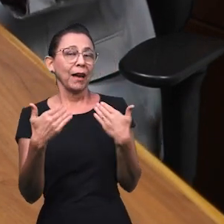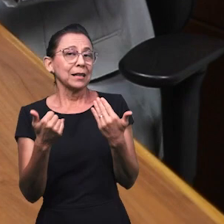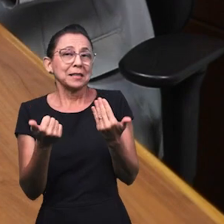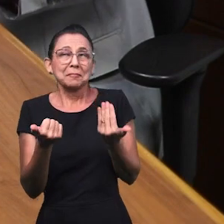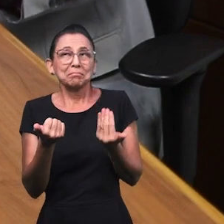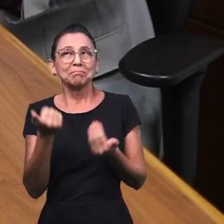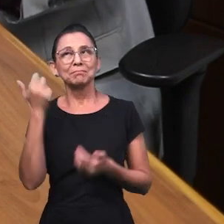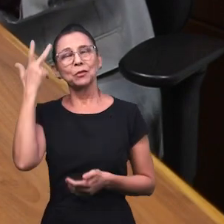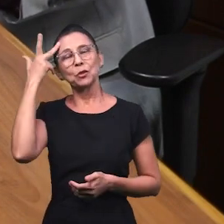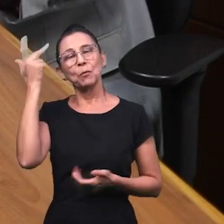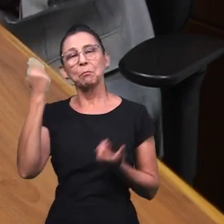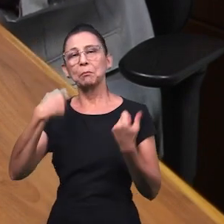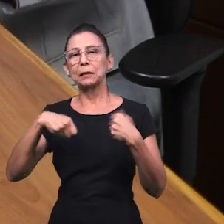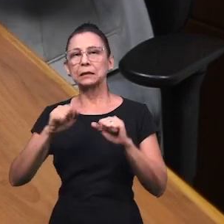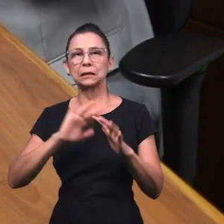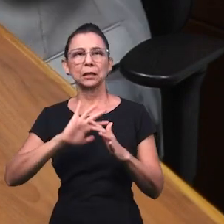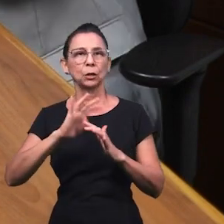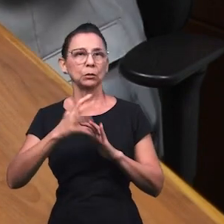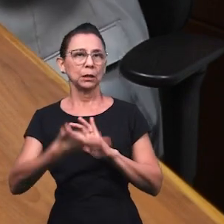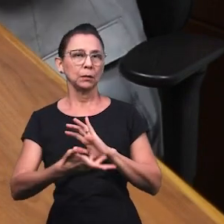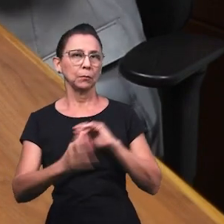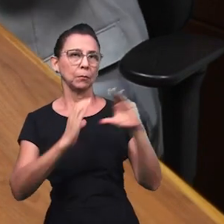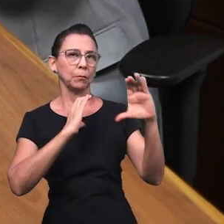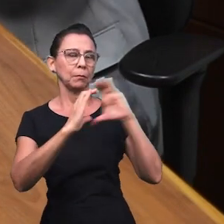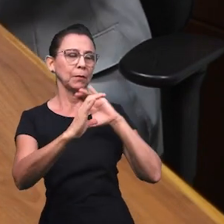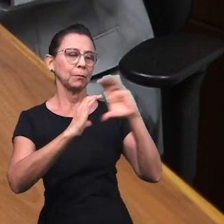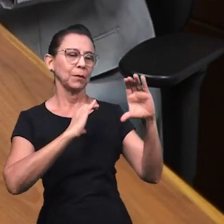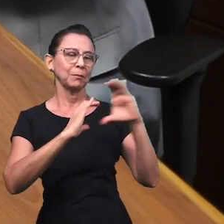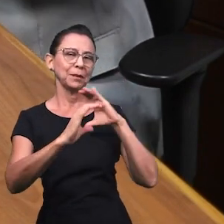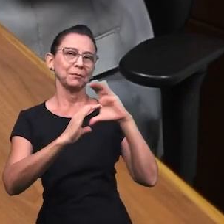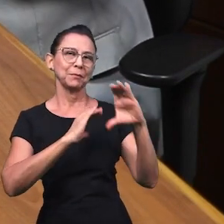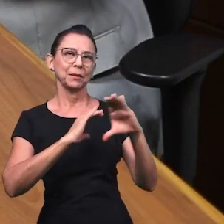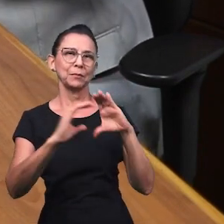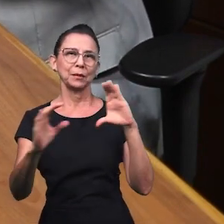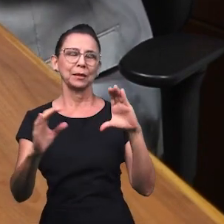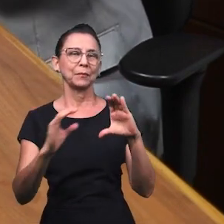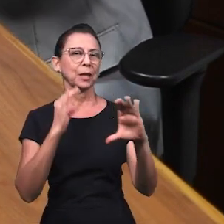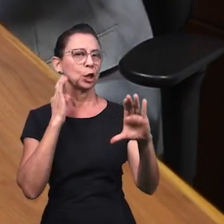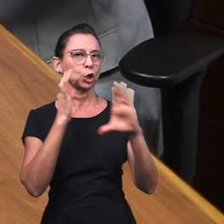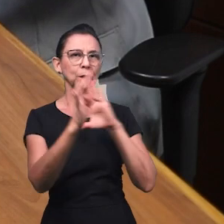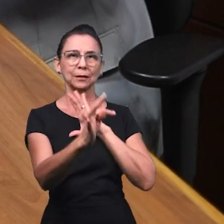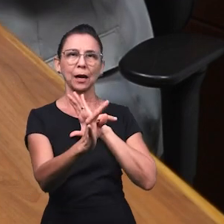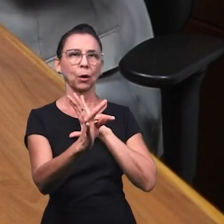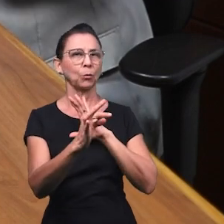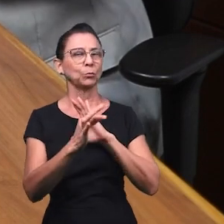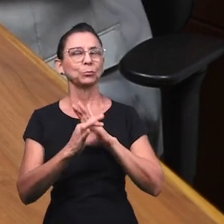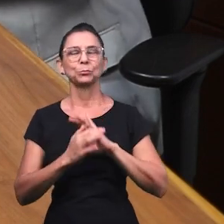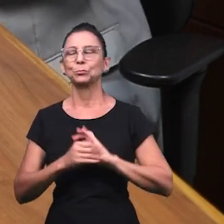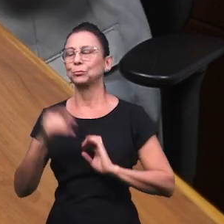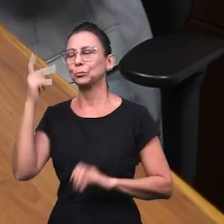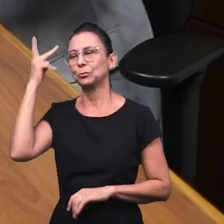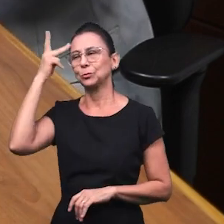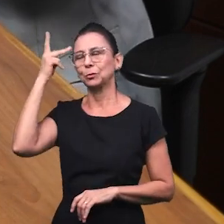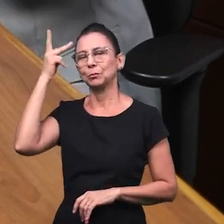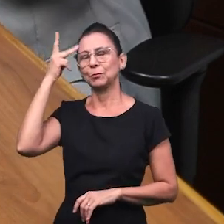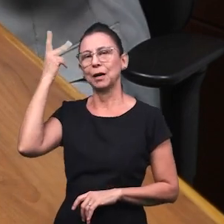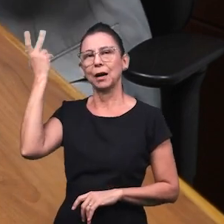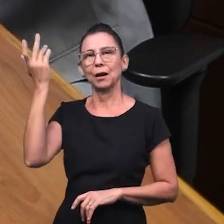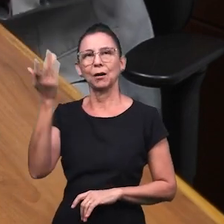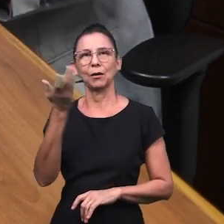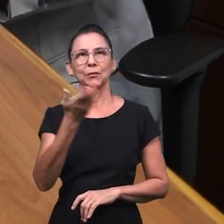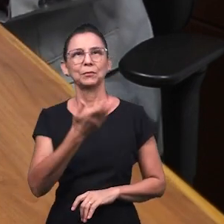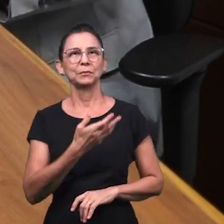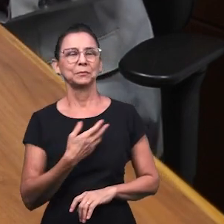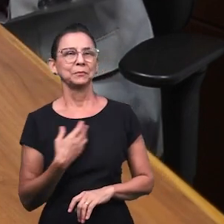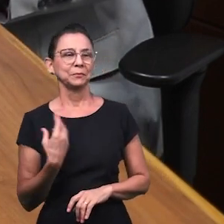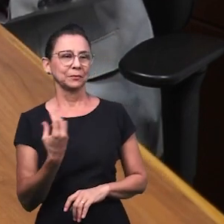aqui sem precisar, né, de Libras, porque a nossa comunicação está acontecendo de maneira fluida, natural. Nós estamos